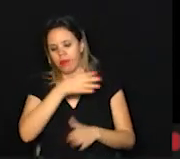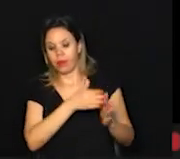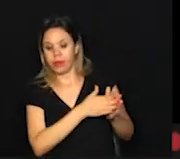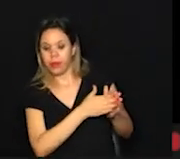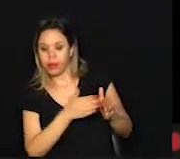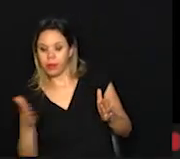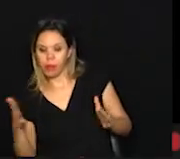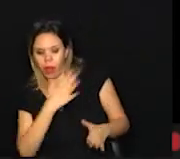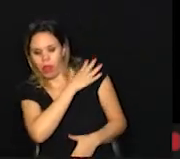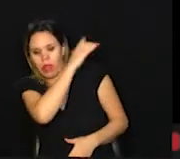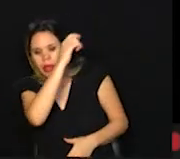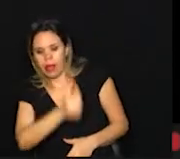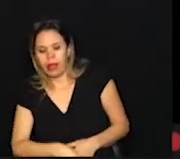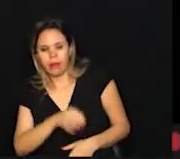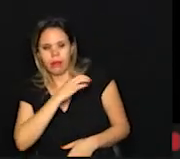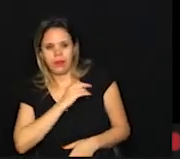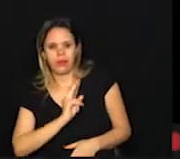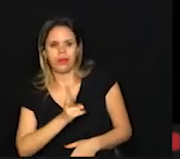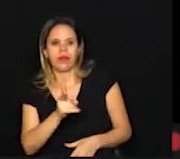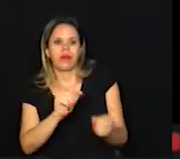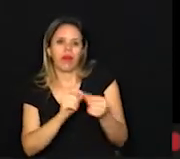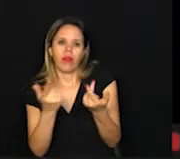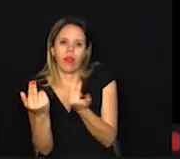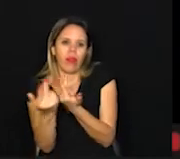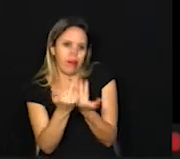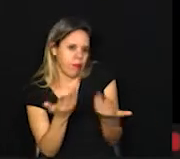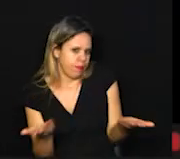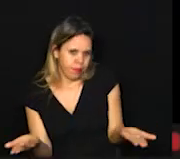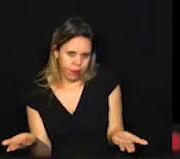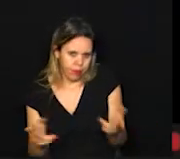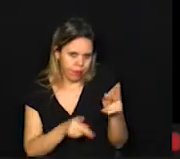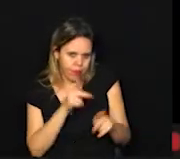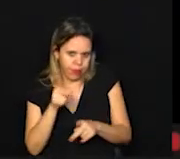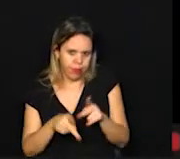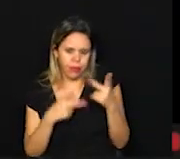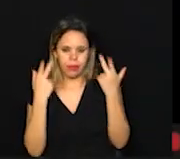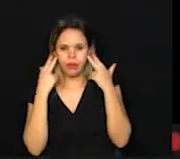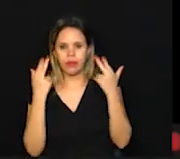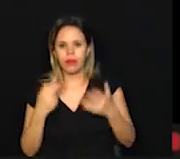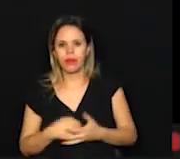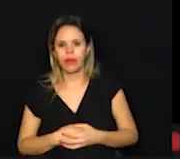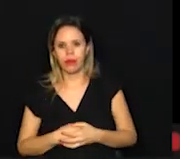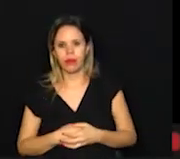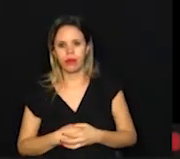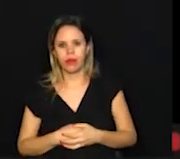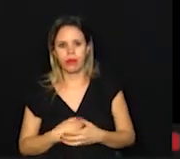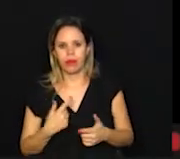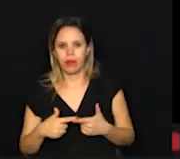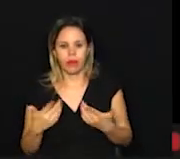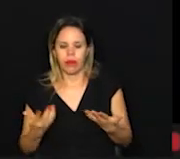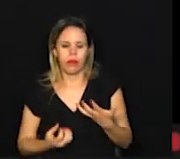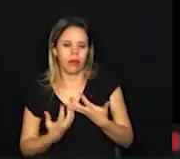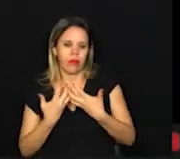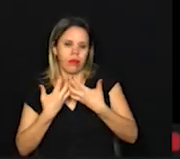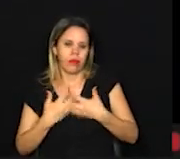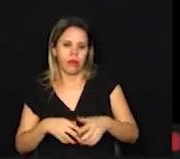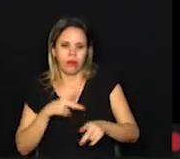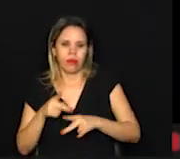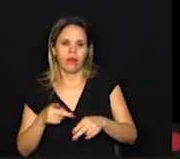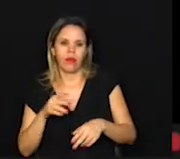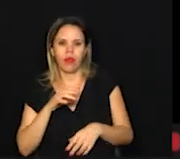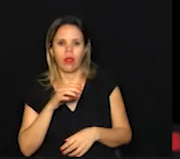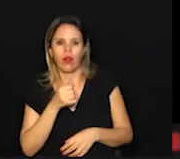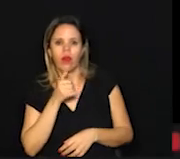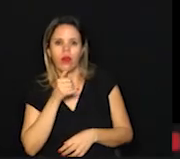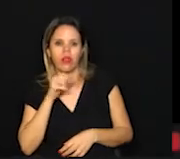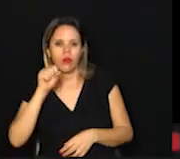ainda hoje as polícias continuam fazendo isso com o povo comum. É esse o efeito prático, porque se o mau exemplo